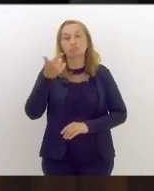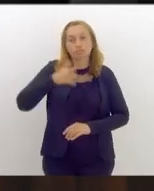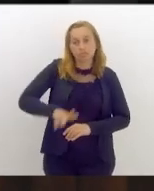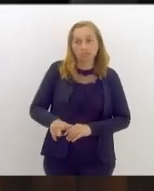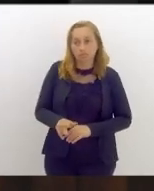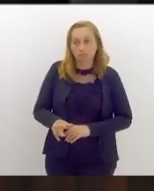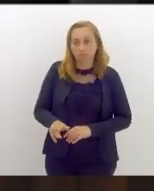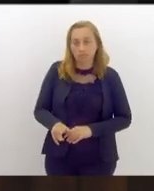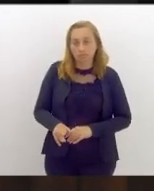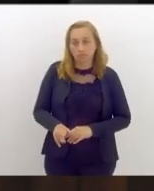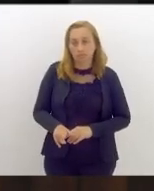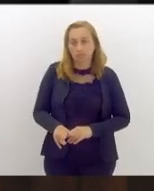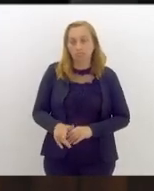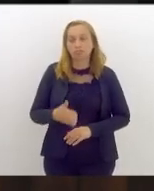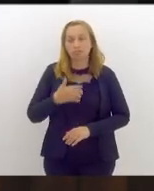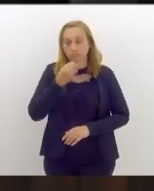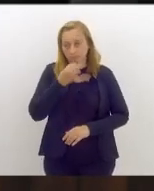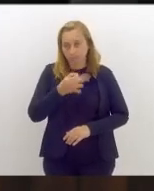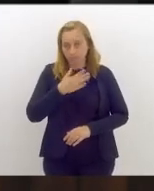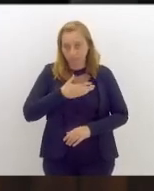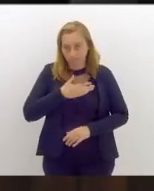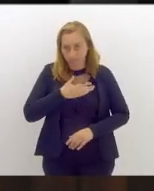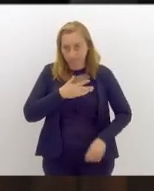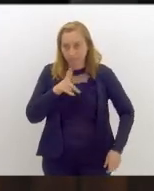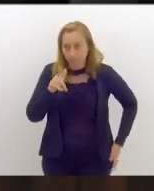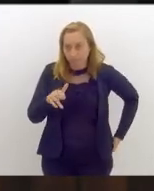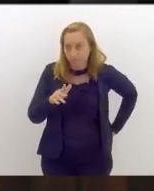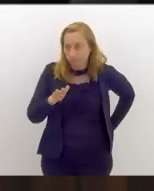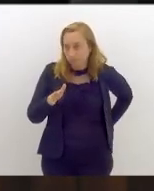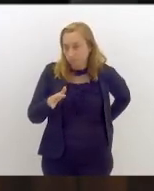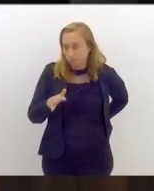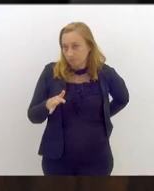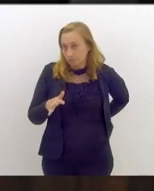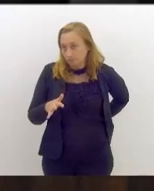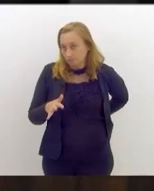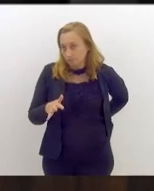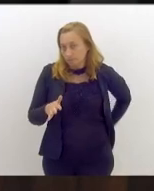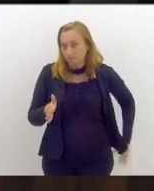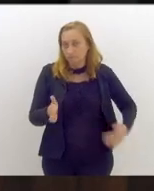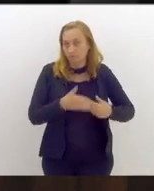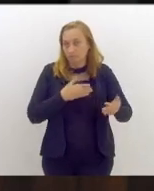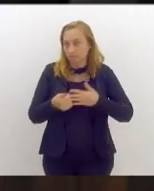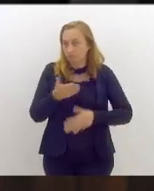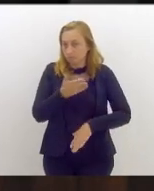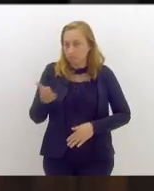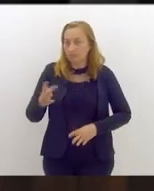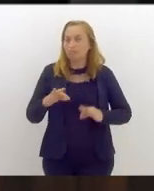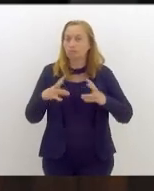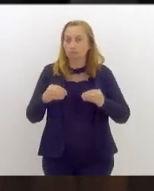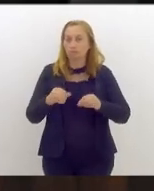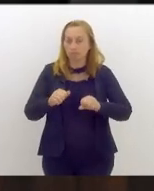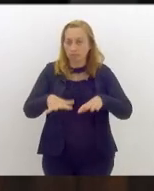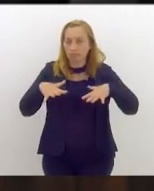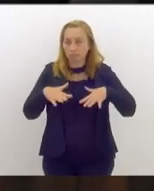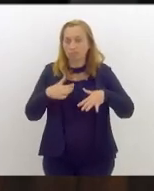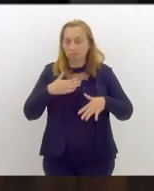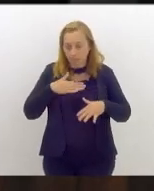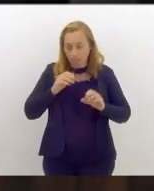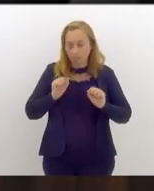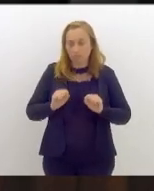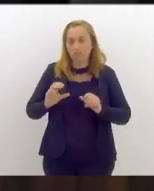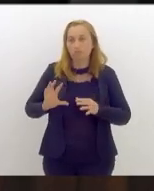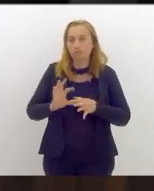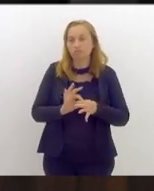da a minha opinião que é igual a de qualquer uma de vocês tudo que vem no plenário na minha cabeça pode emendar